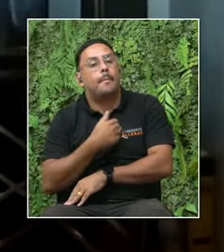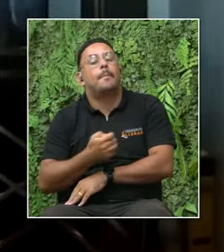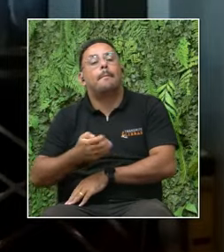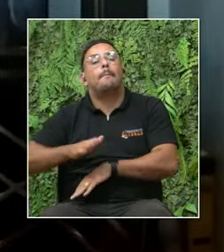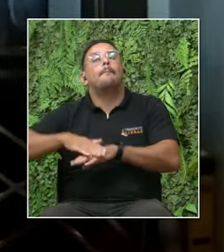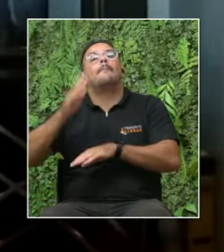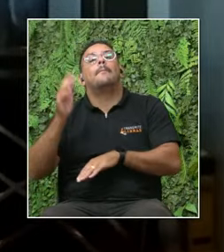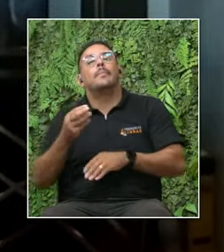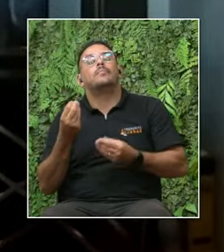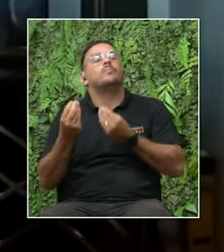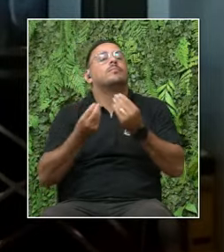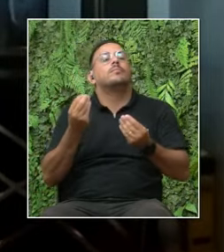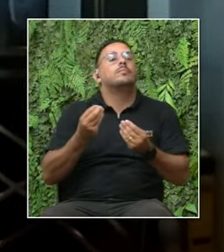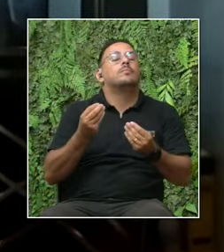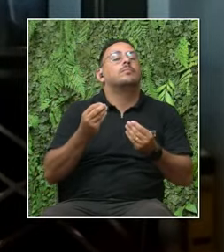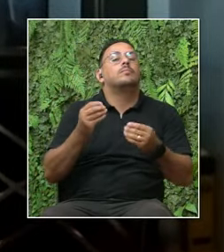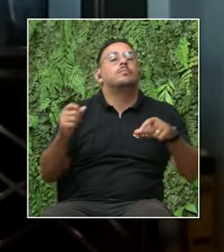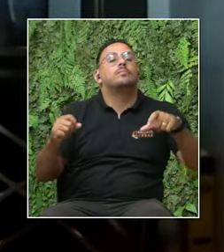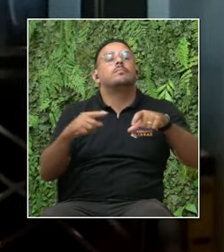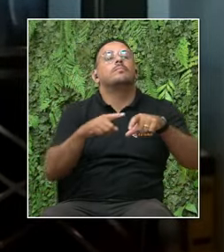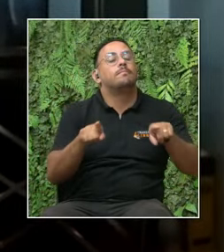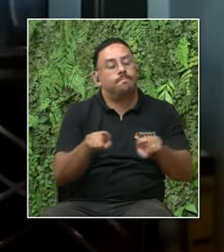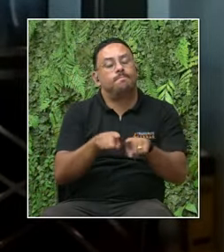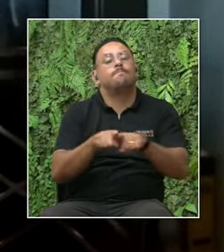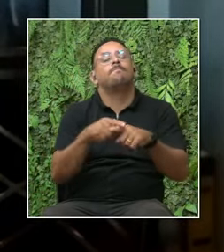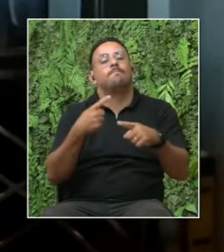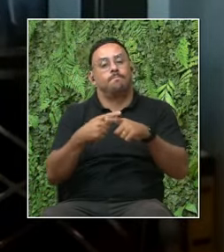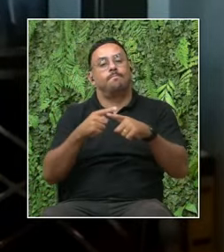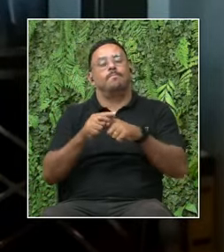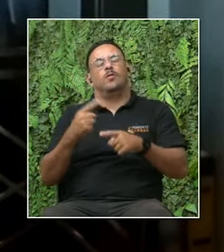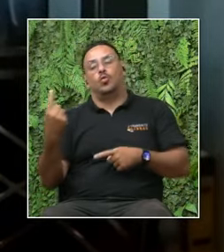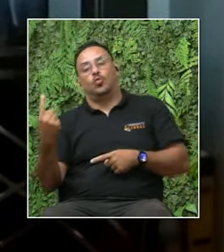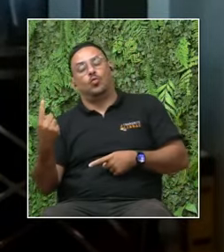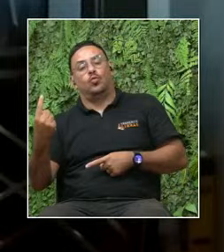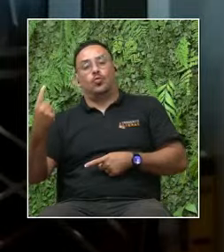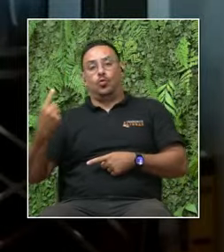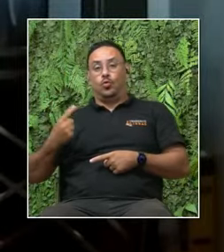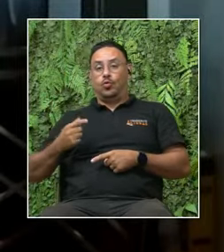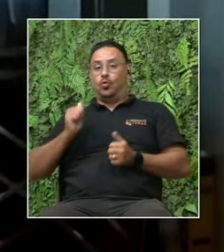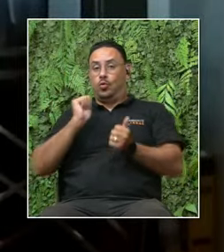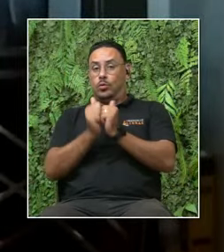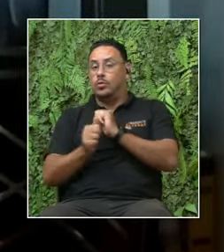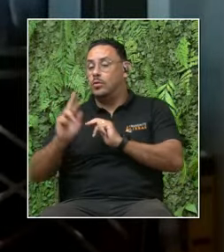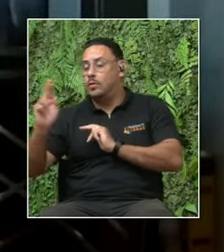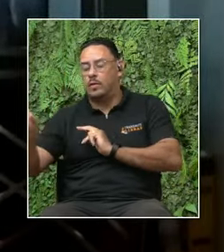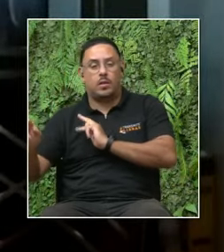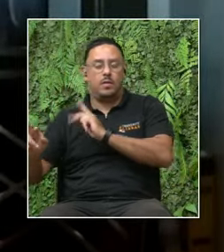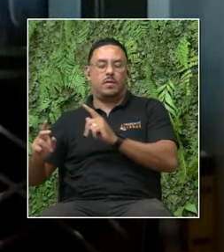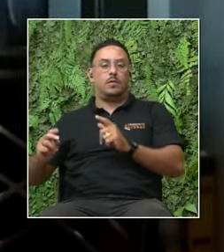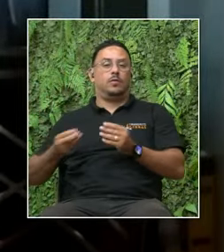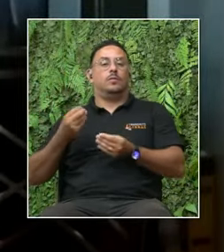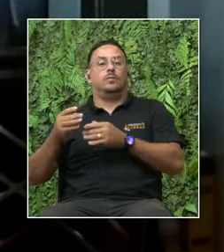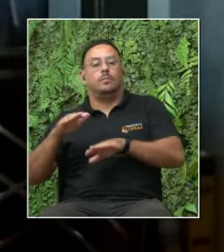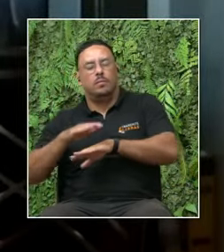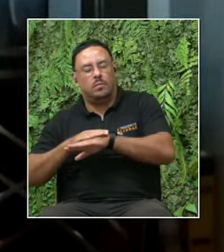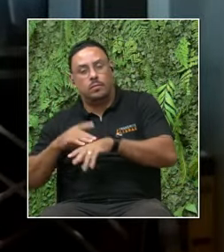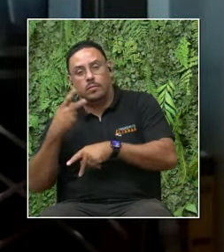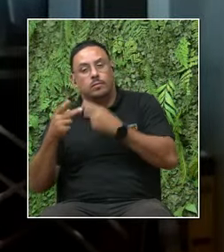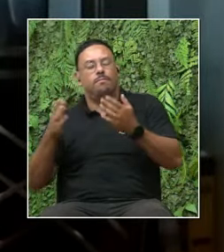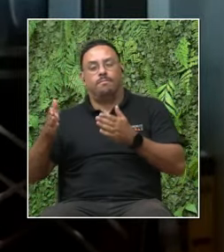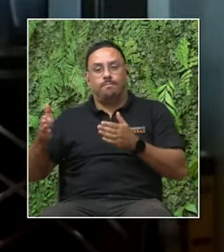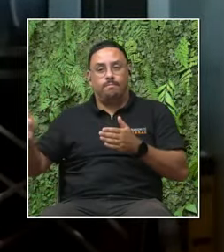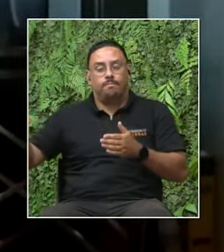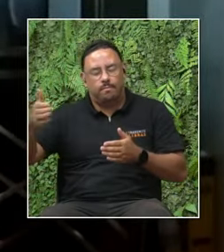pouco mais de propensão ao ataque em razão obviamente da qualidade de um e do outro né Assim não dá para começar a conversar quando se trata de lateral